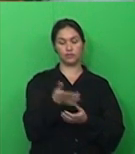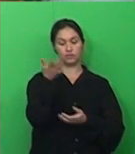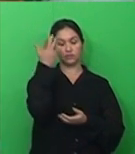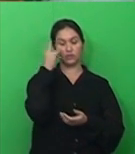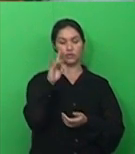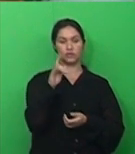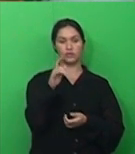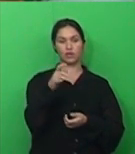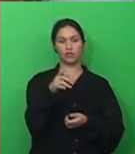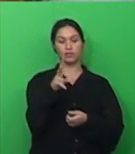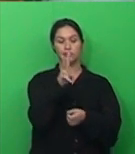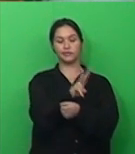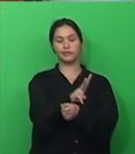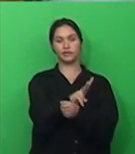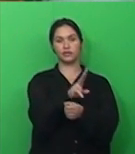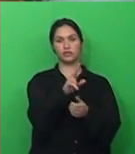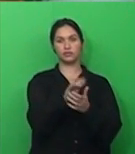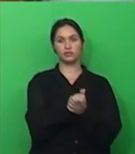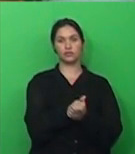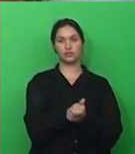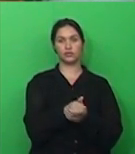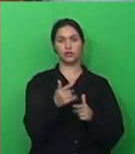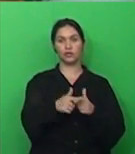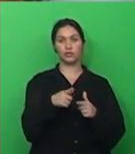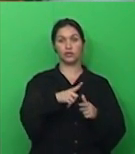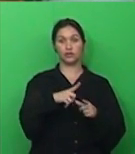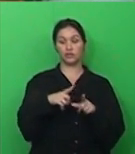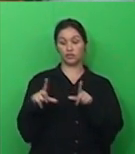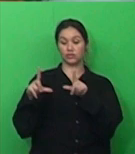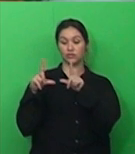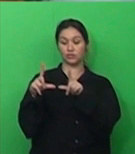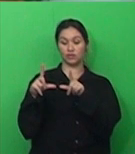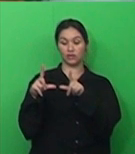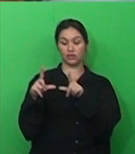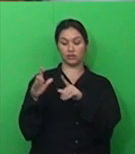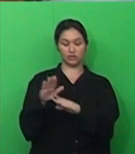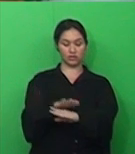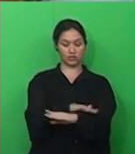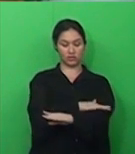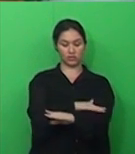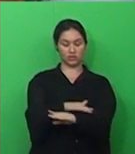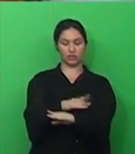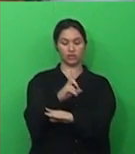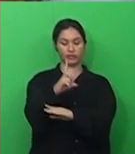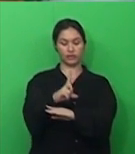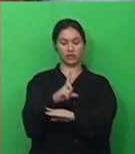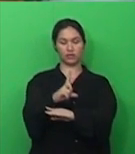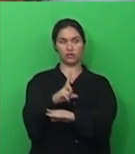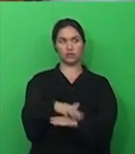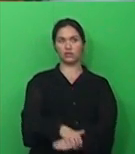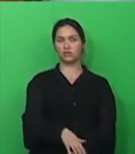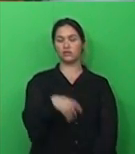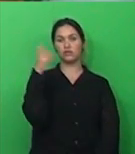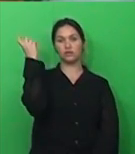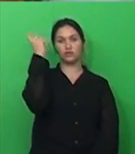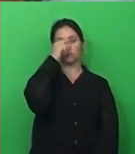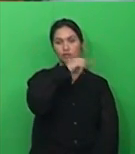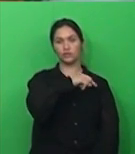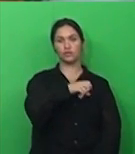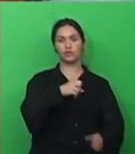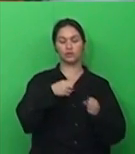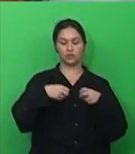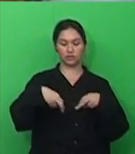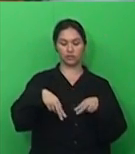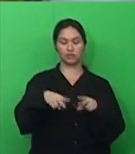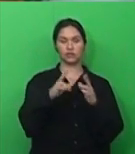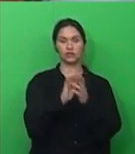temos não só veículos, placas em cima das calçadas e na verdade, nada tem sido feito. Precisa melhorar muito. Eu